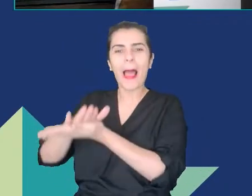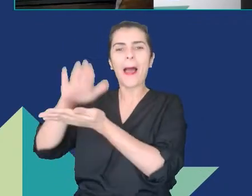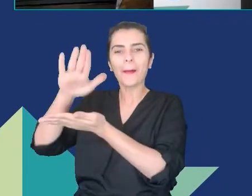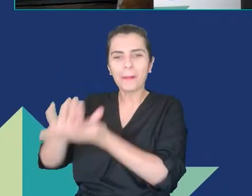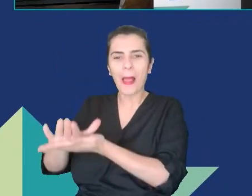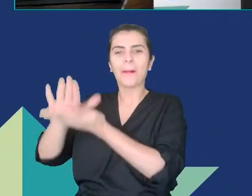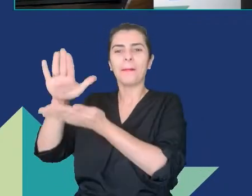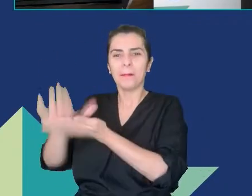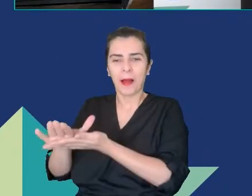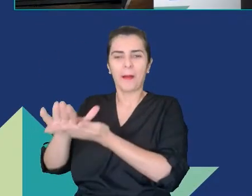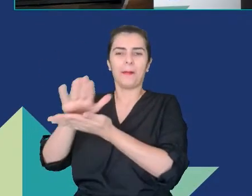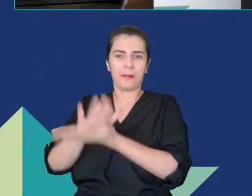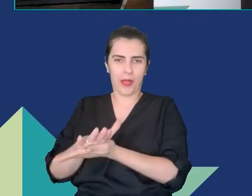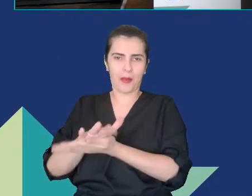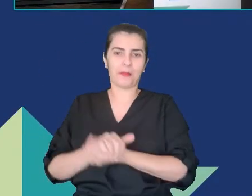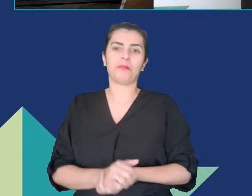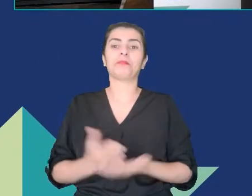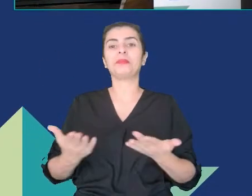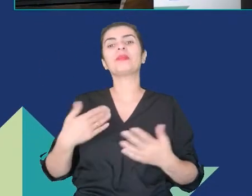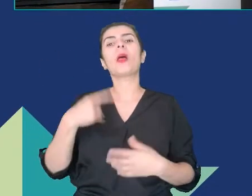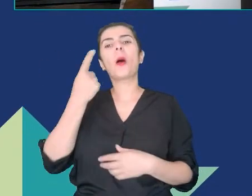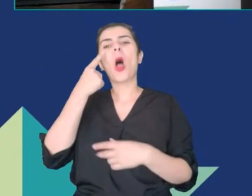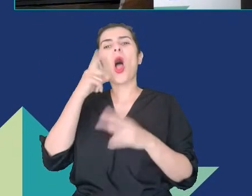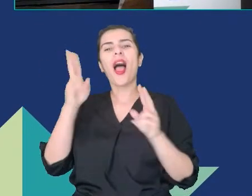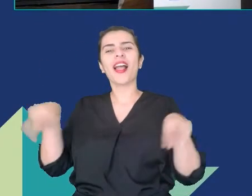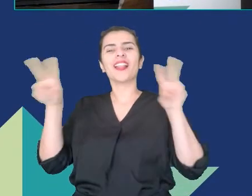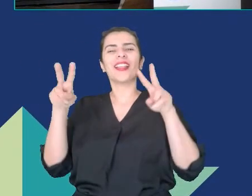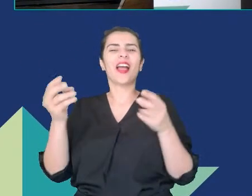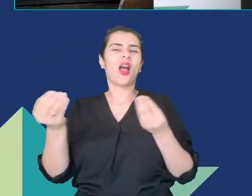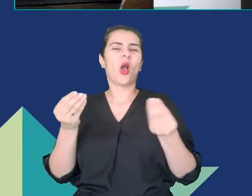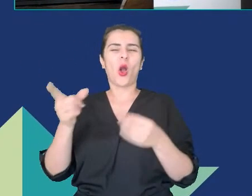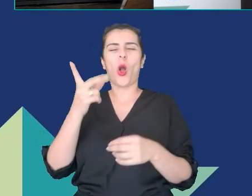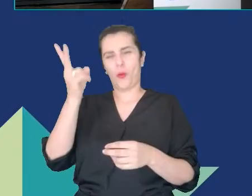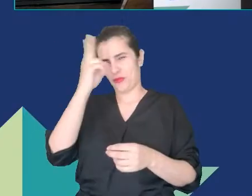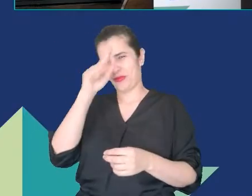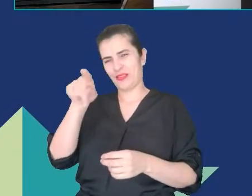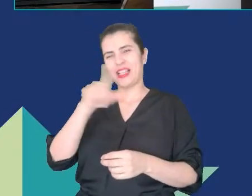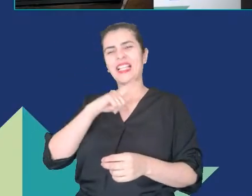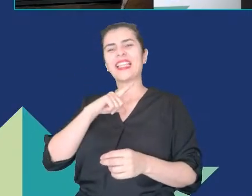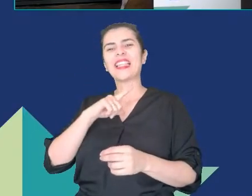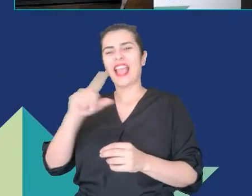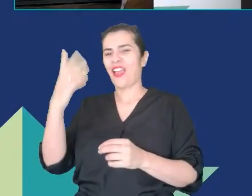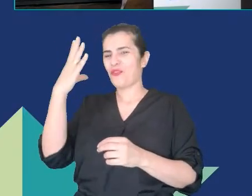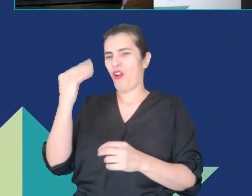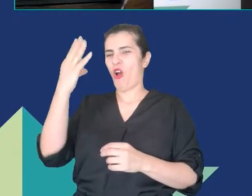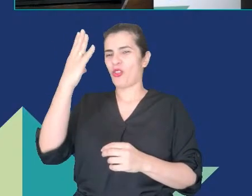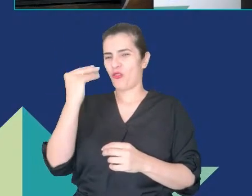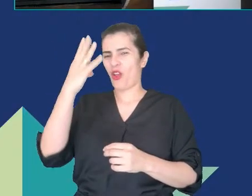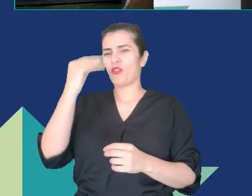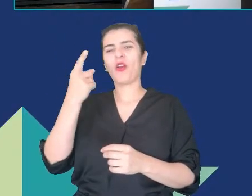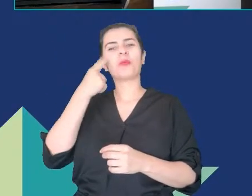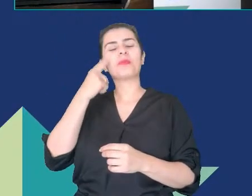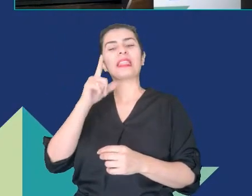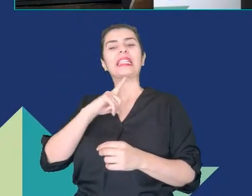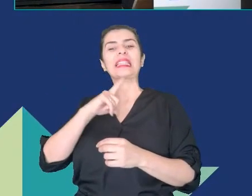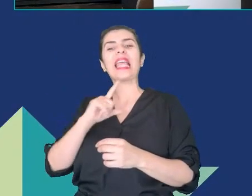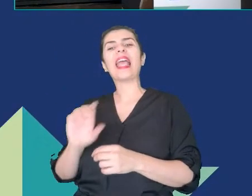visualizarem espacialmente, né? Então, aquelas situações, aquelas figuras, né? Então, a gente tem o espessador